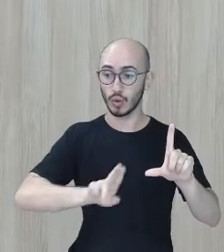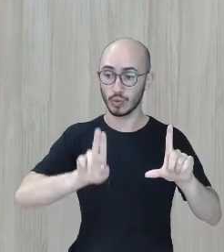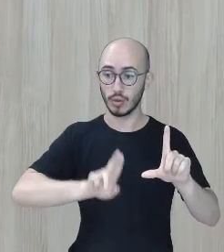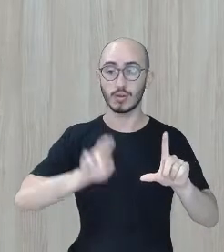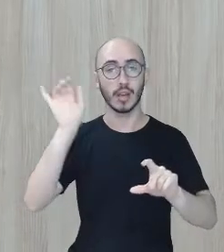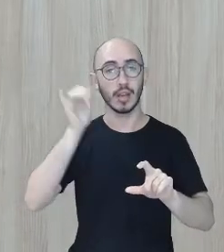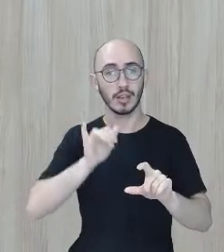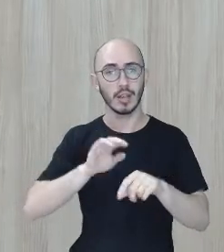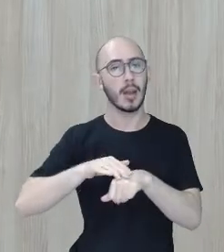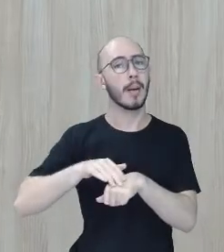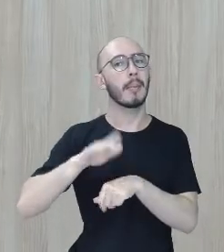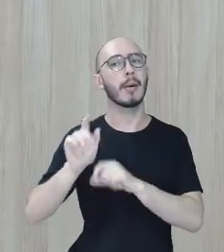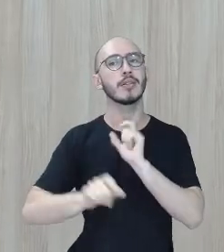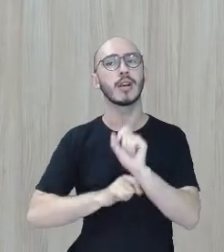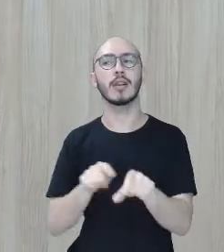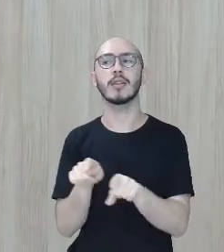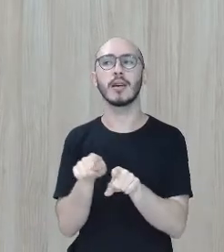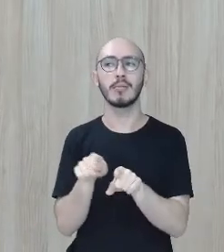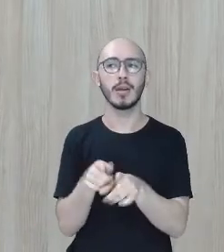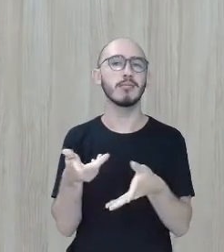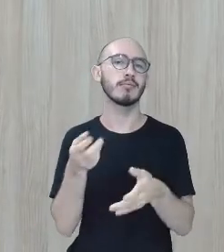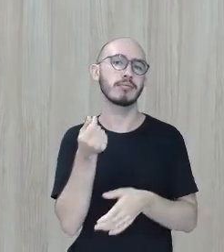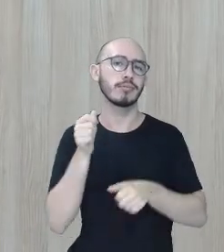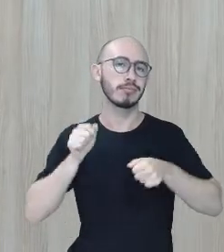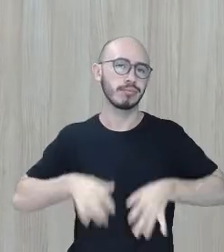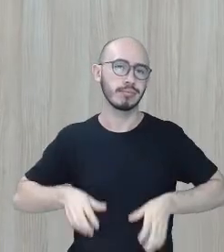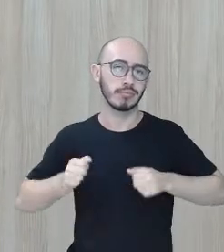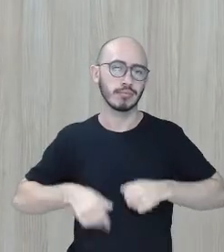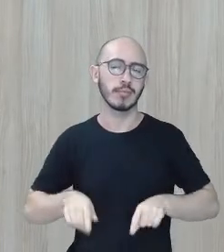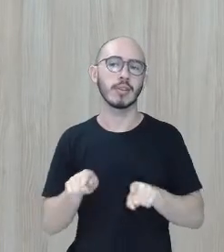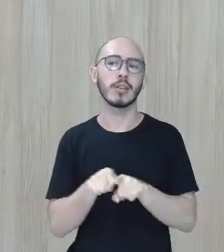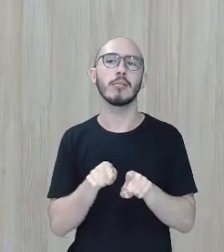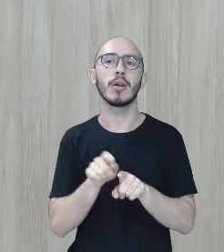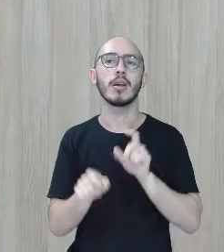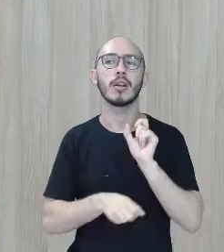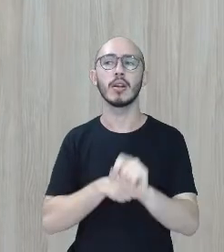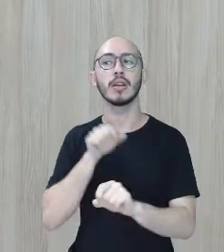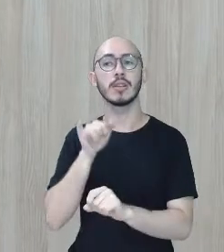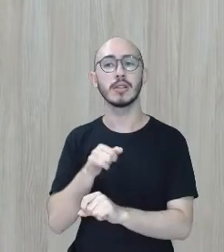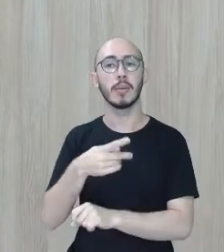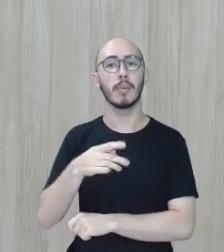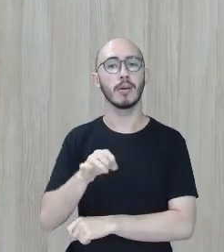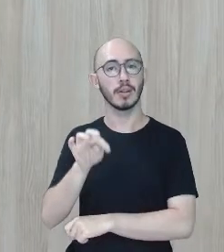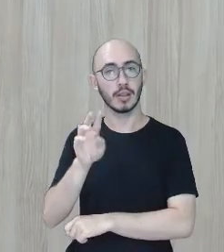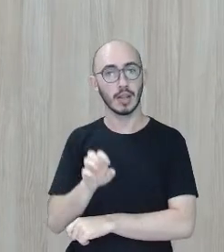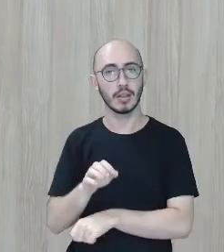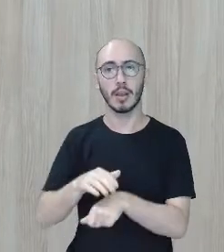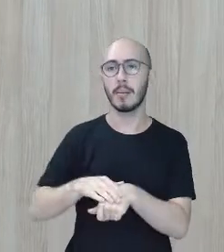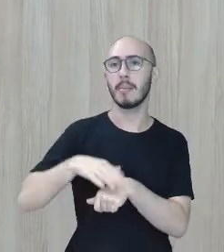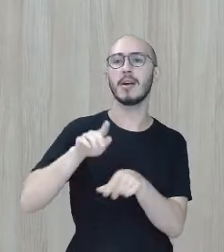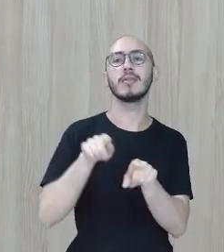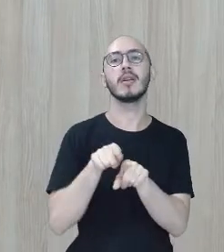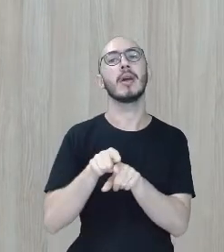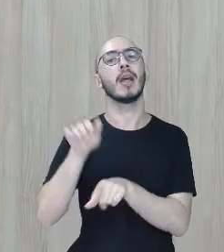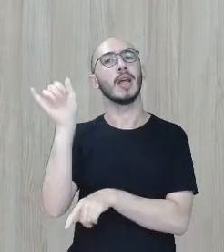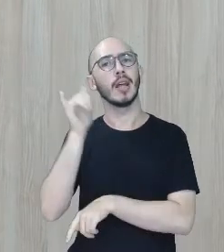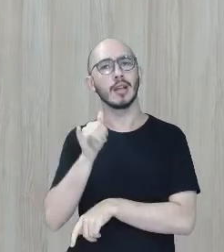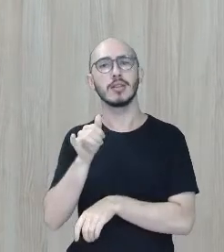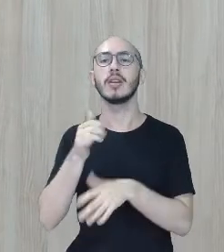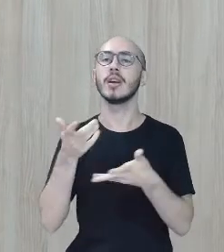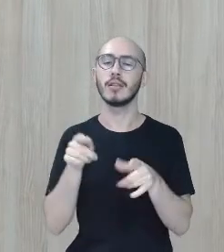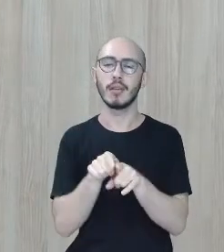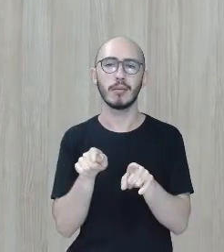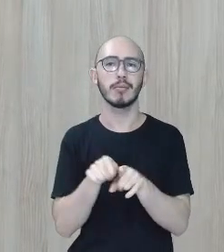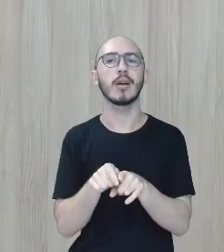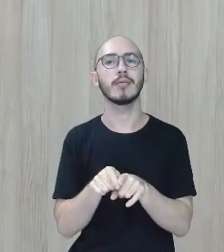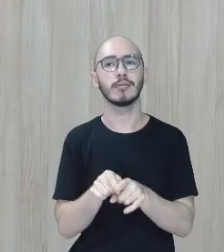energia, mais você está também gastando. E se for muito potente, mais energia também gasta.